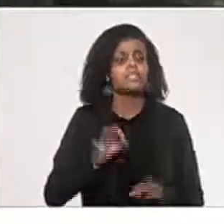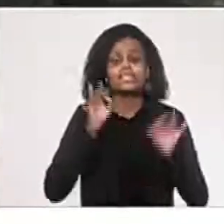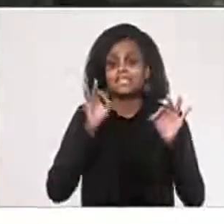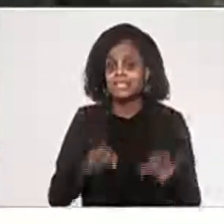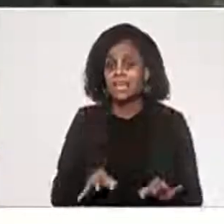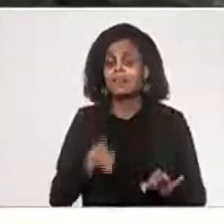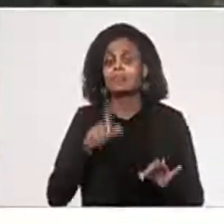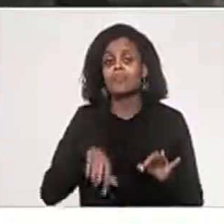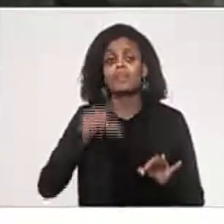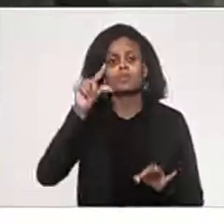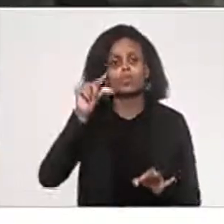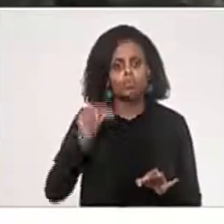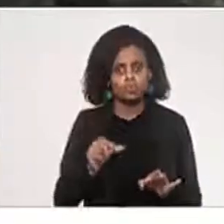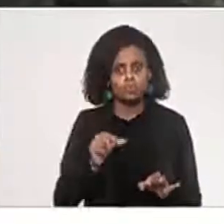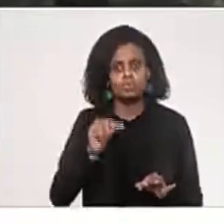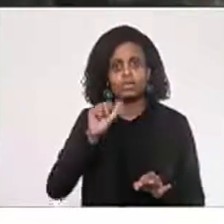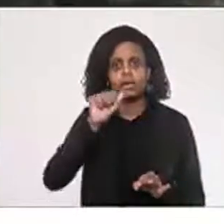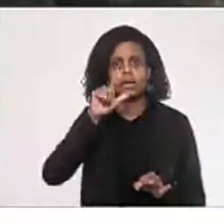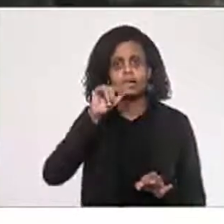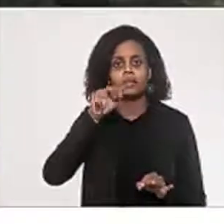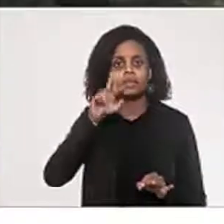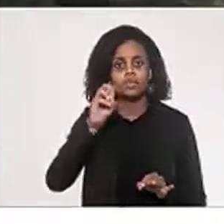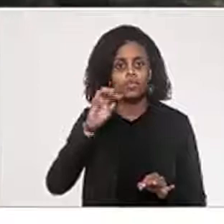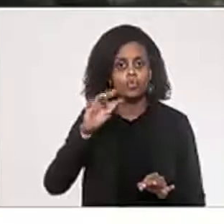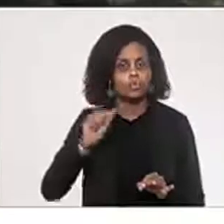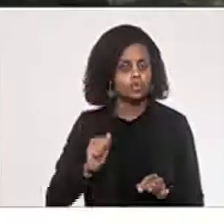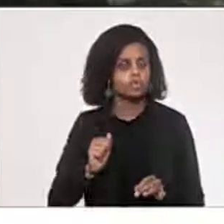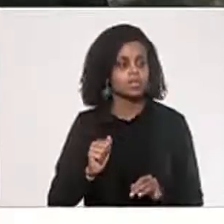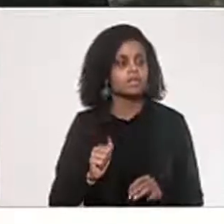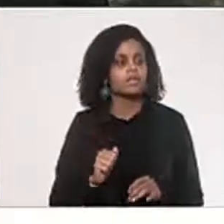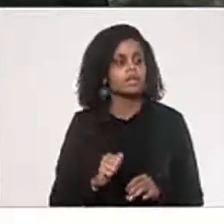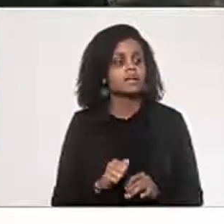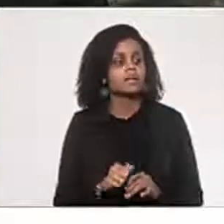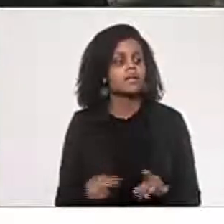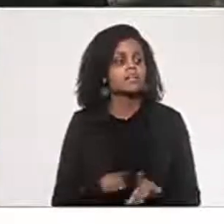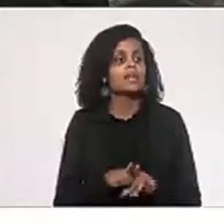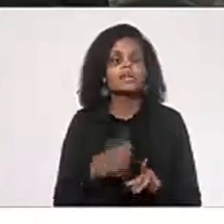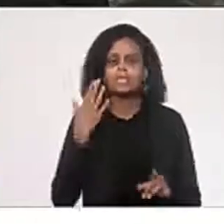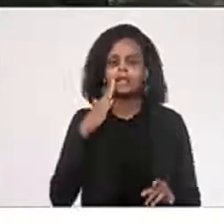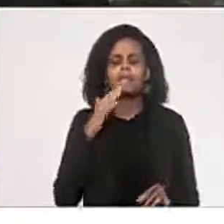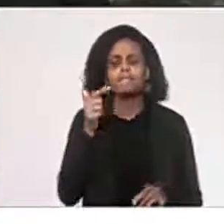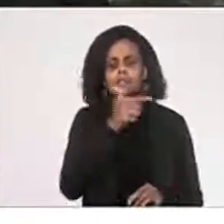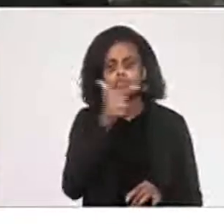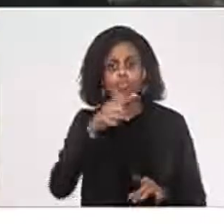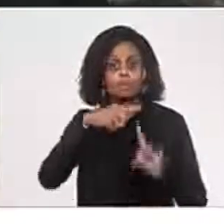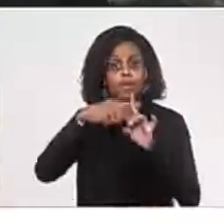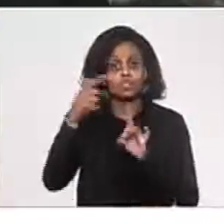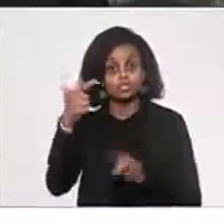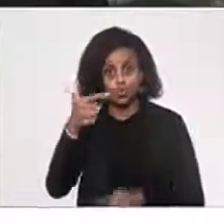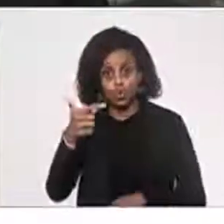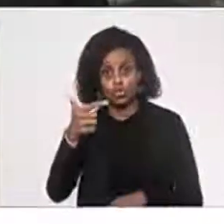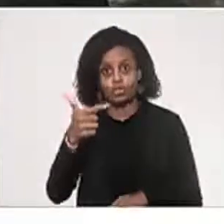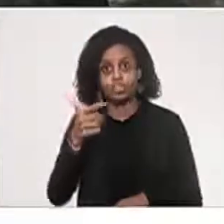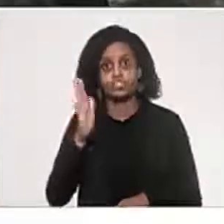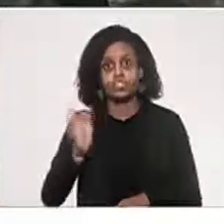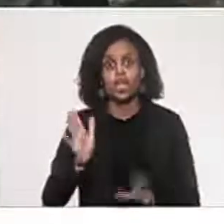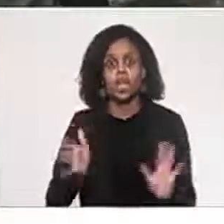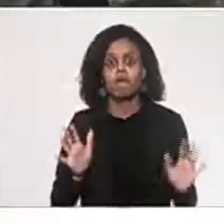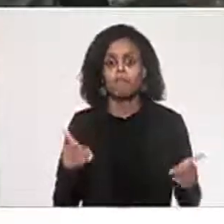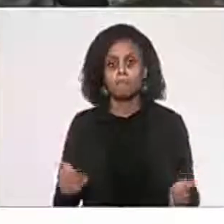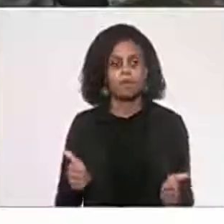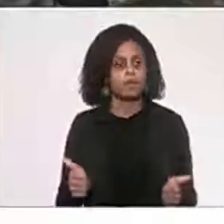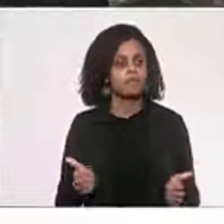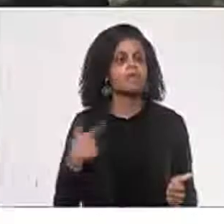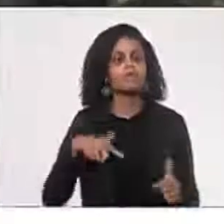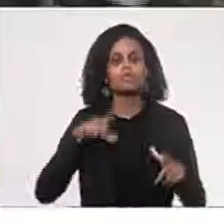uma queda de alíquota, e eu concordo com Vossa Excelência, 22 e mais 2 já é alguma coisa, mas podemos